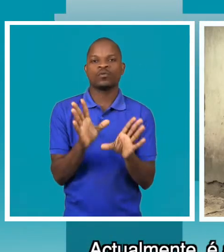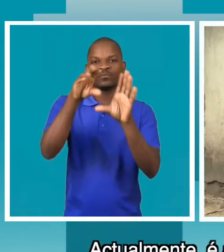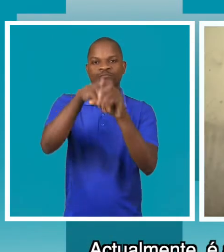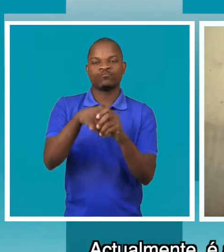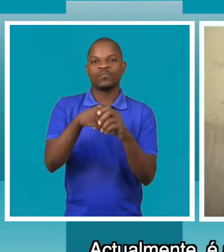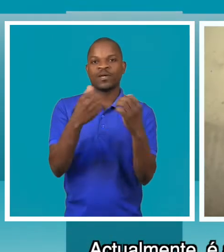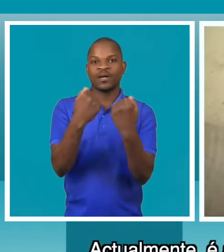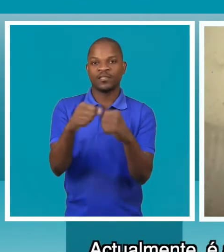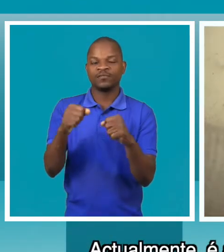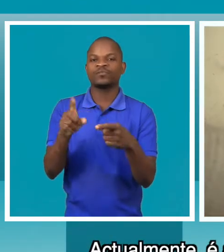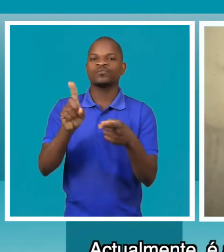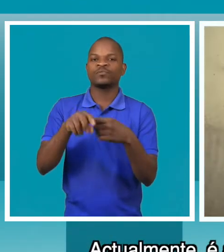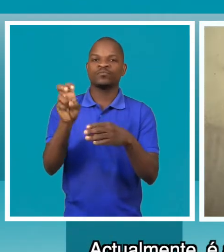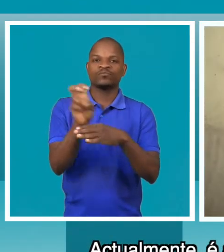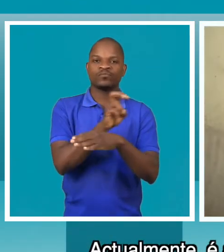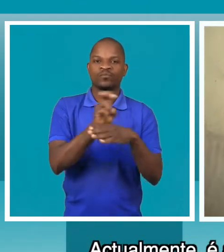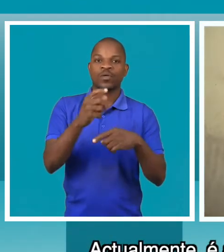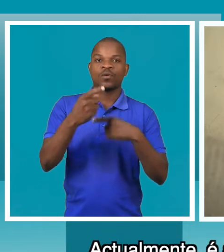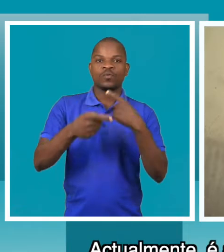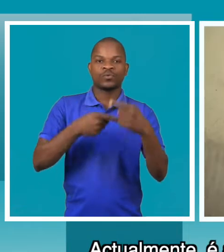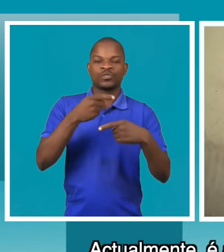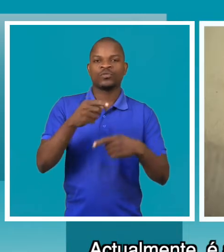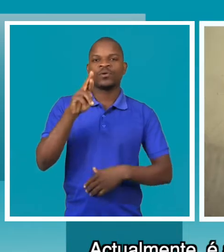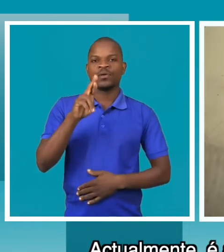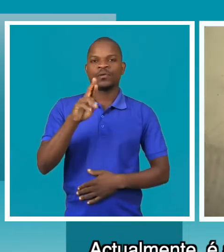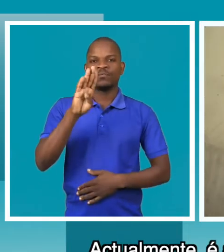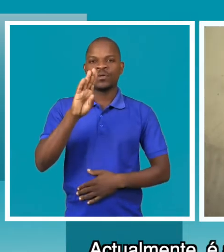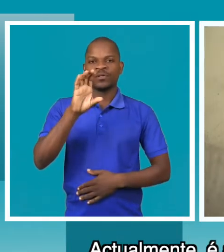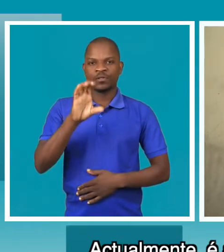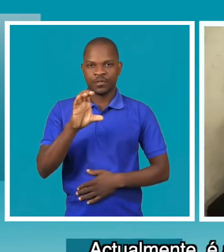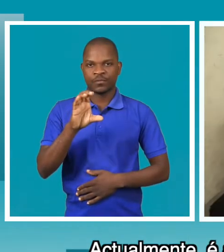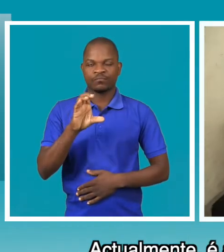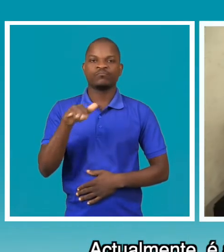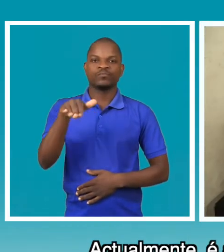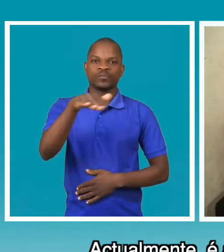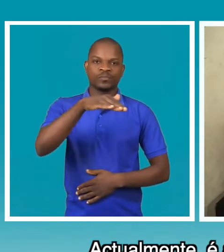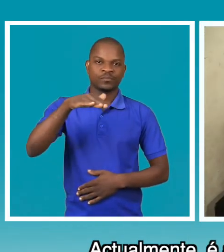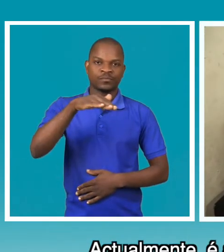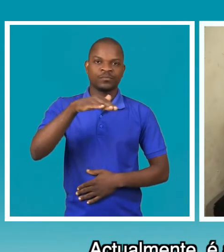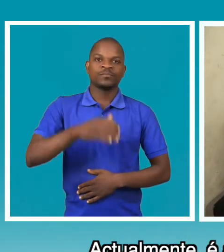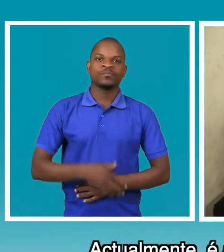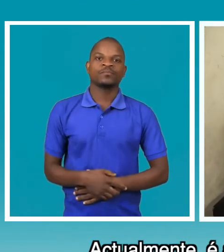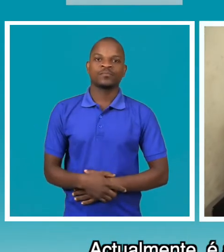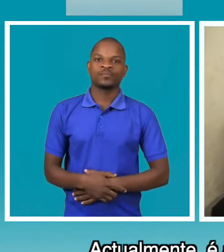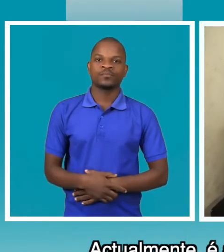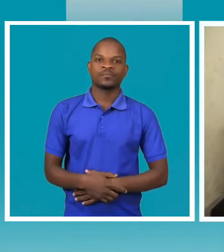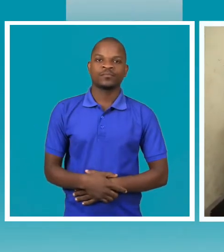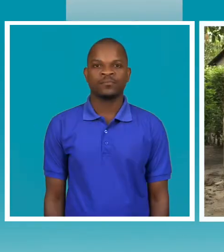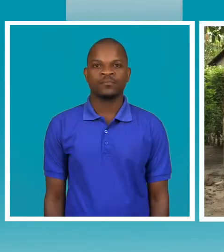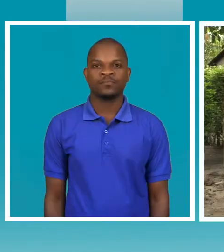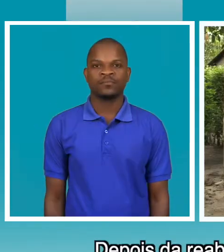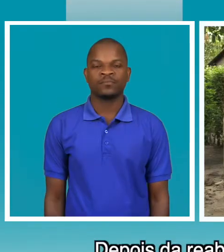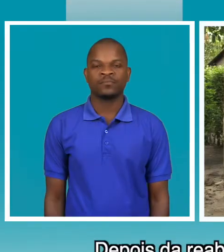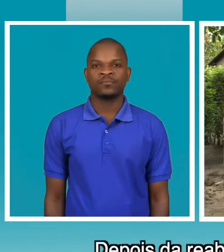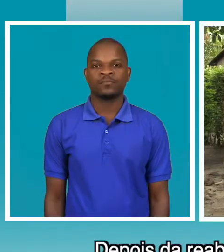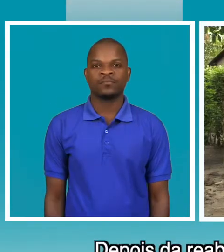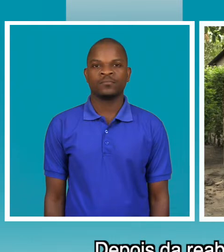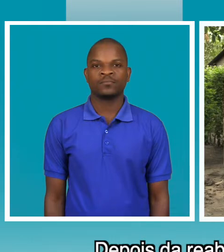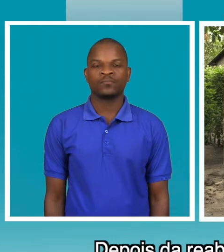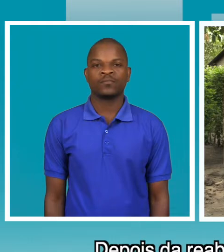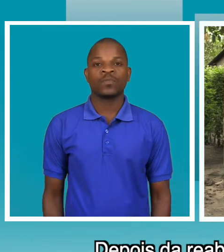é ativista social e supervisor do projeto Reabilitação na Comunidade. Depois